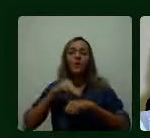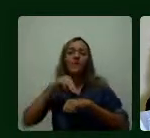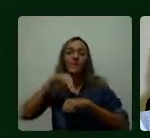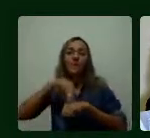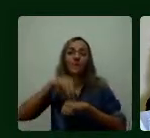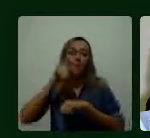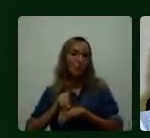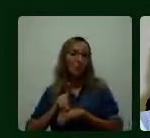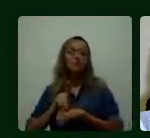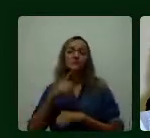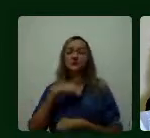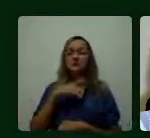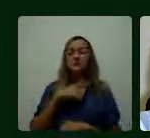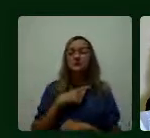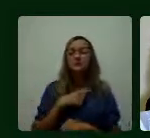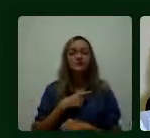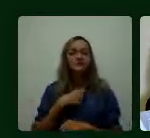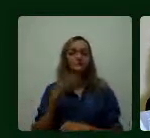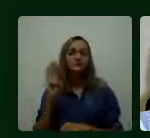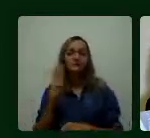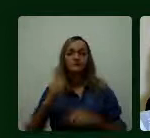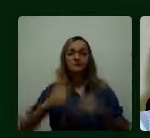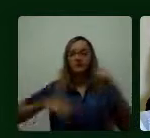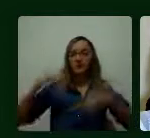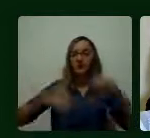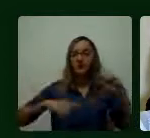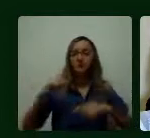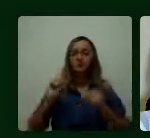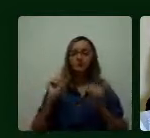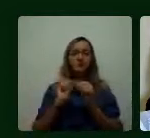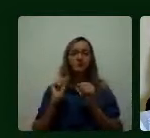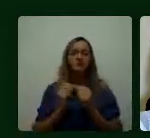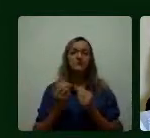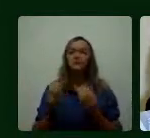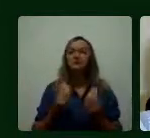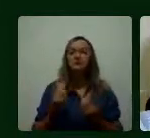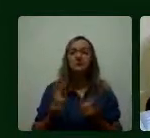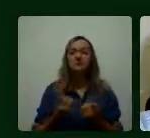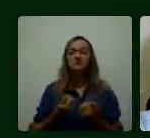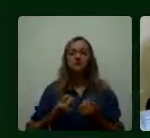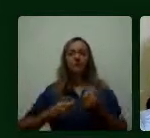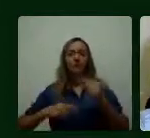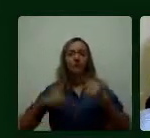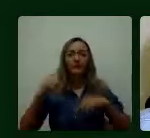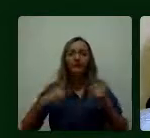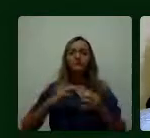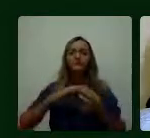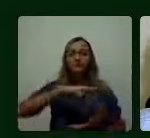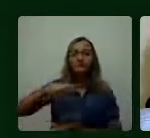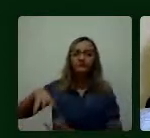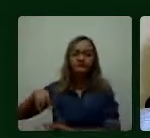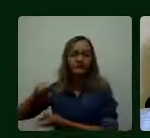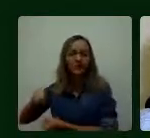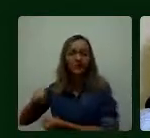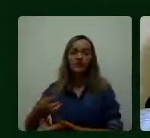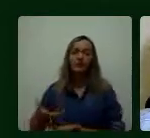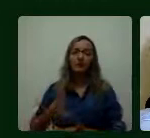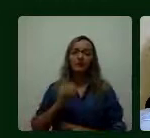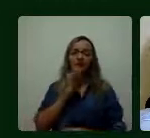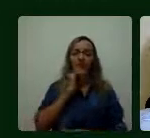aí para a gente. O pessoal no chat está falando ali, ó, faz parte de produtos da economia solidária, são formas inovadoras para produção de artesanato, uso